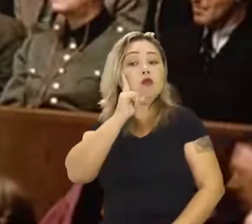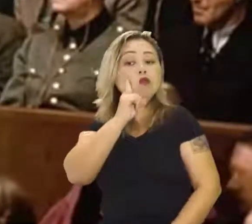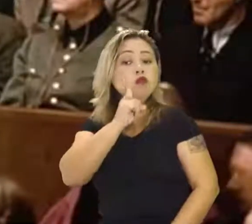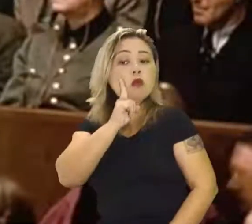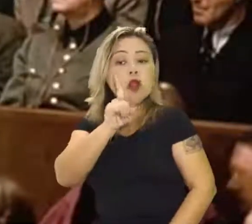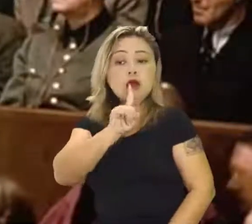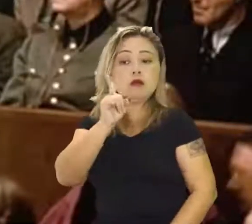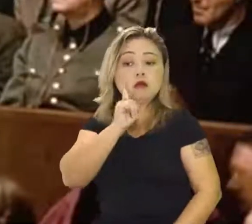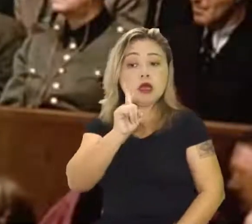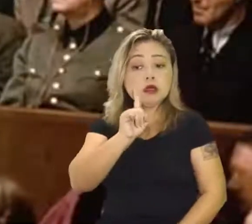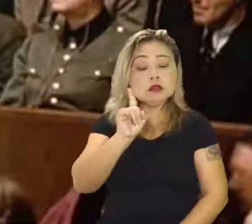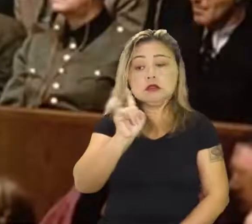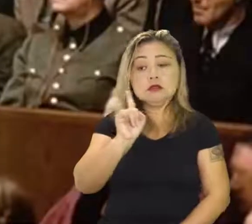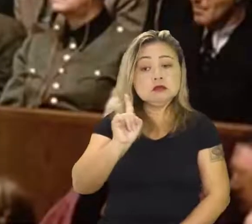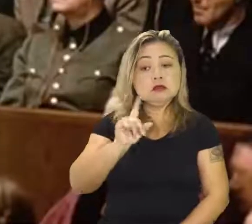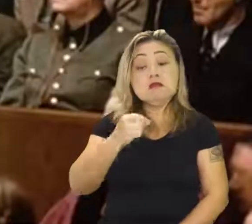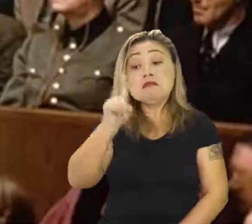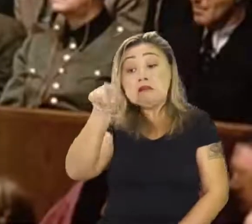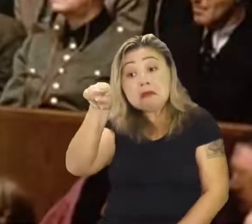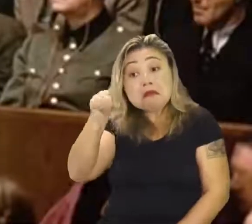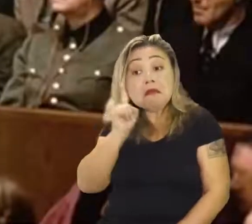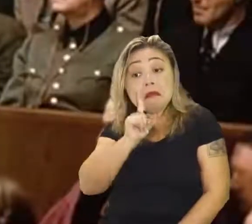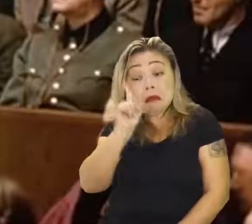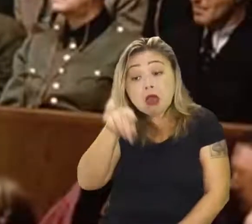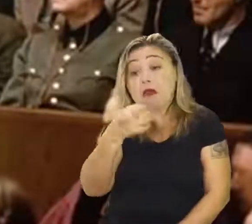saíram como o bonzinho.